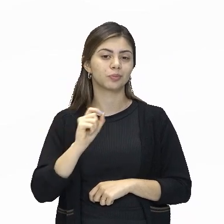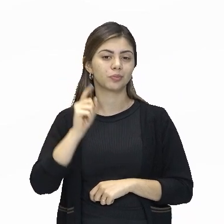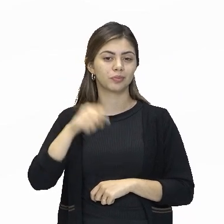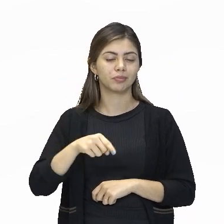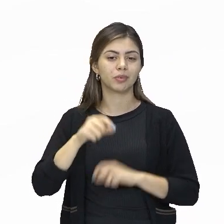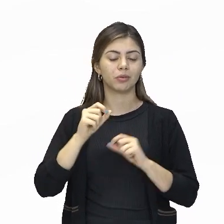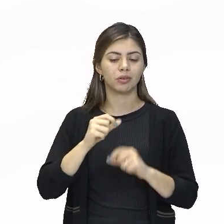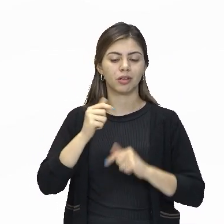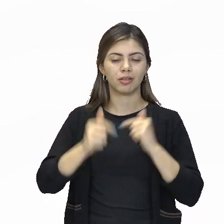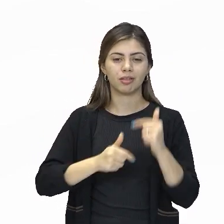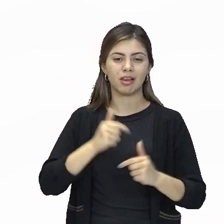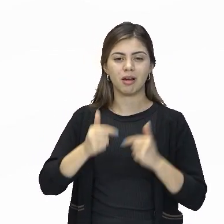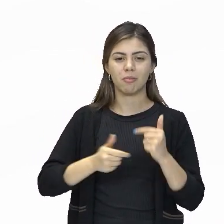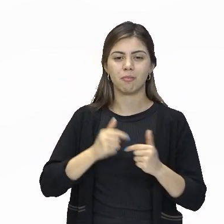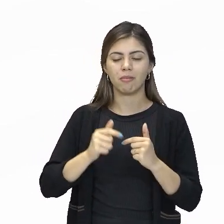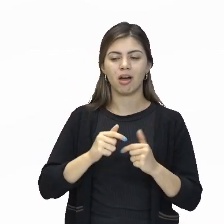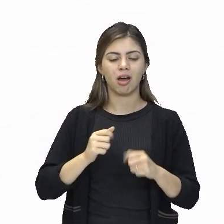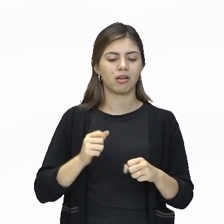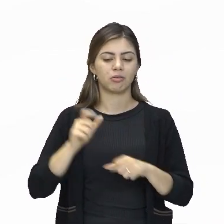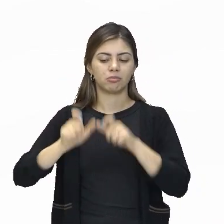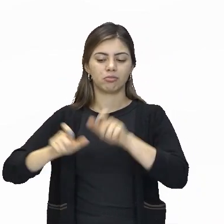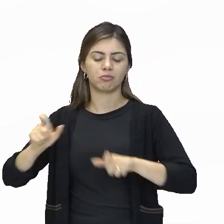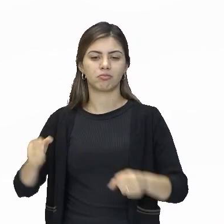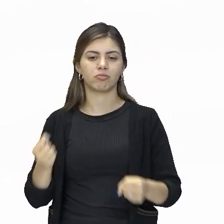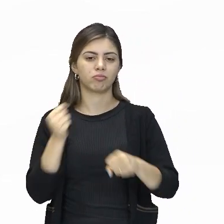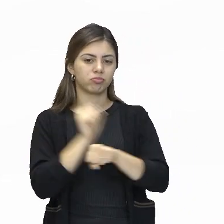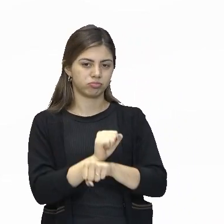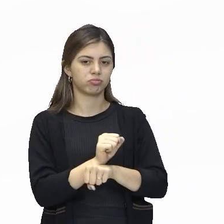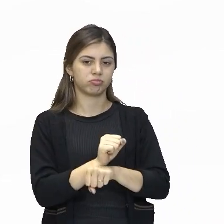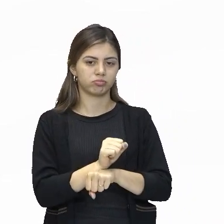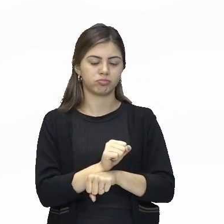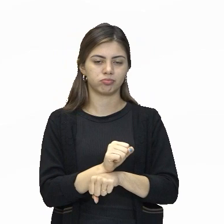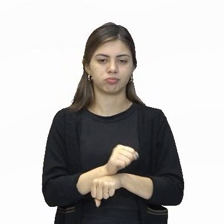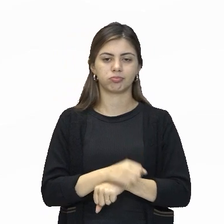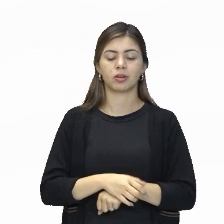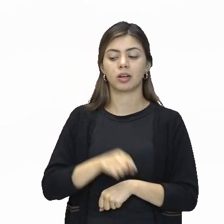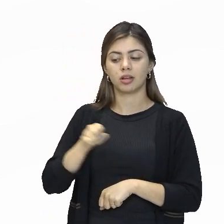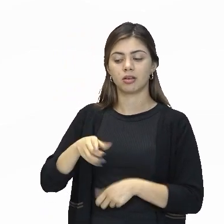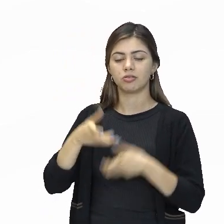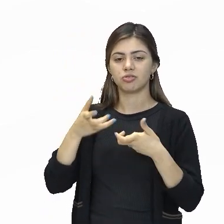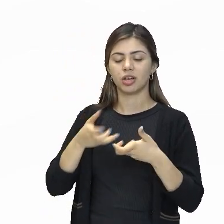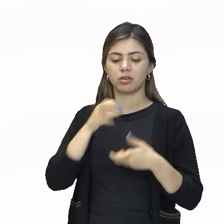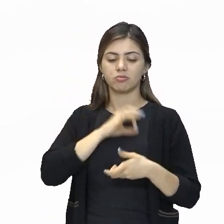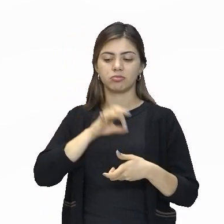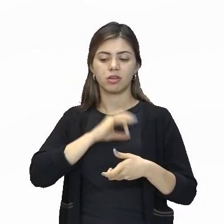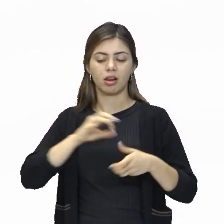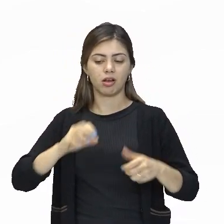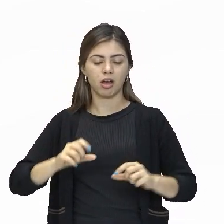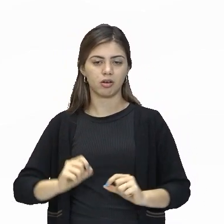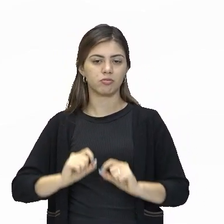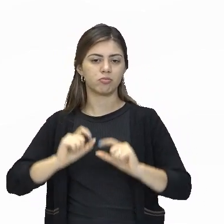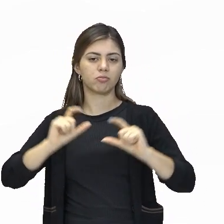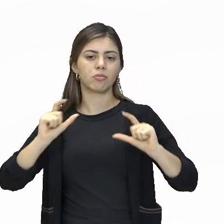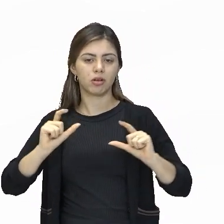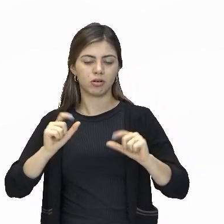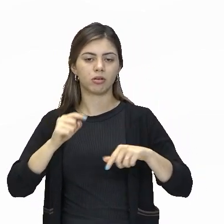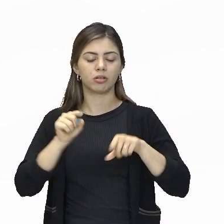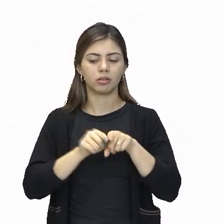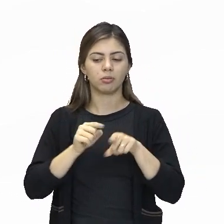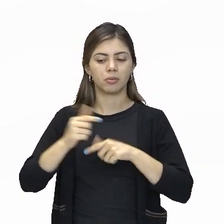greves operárias, né? Então, ali teve a greve operária, que era por melhoras de salário, condições de trabalho,